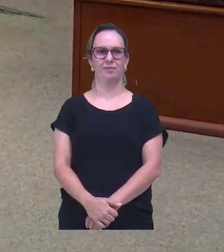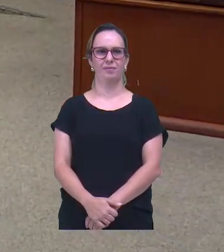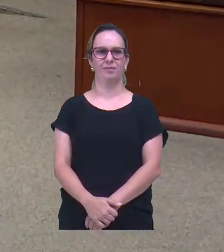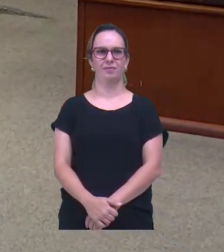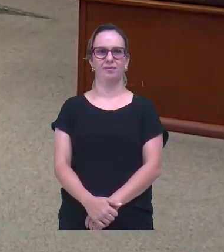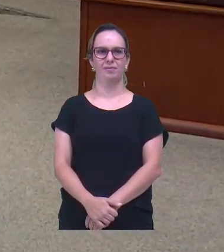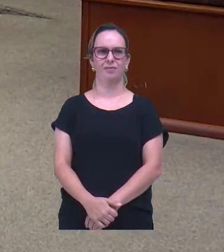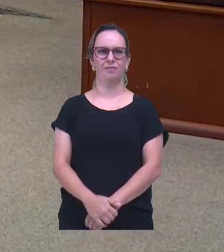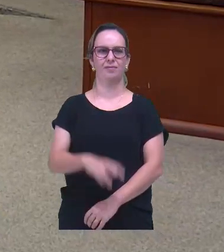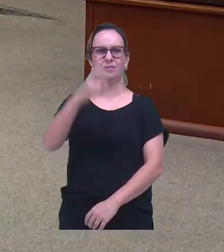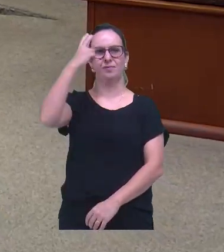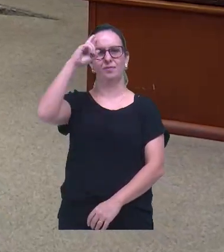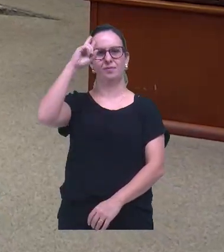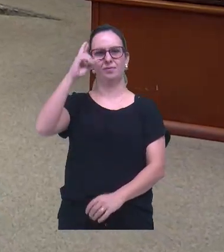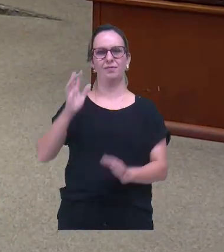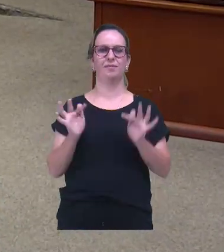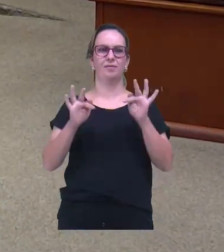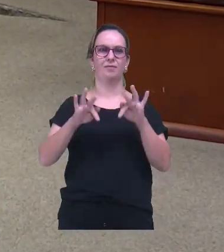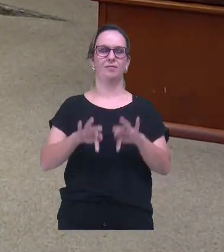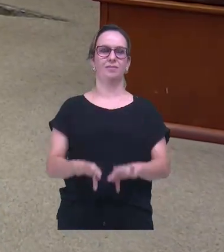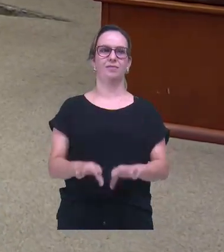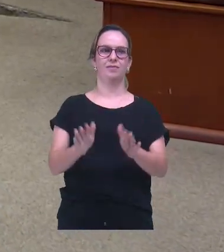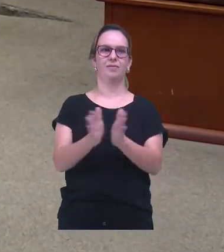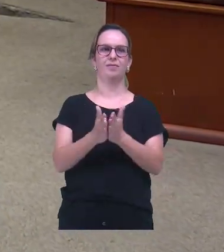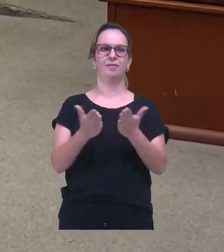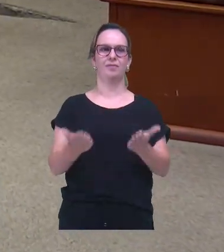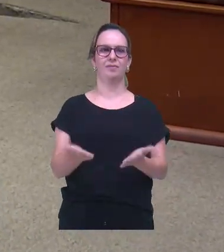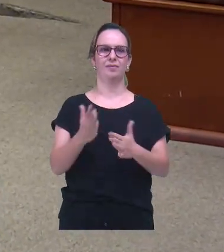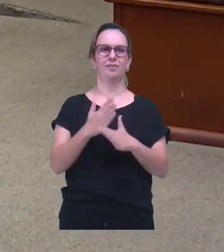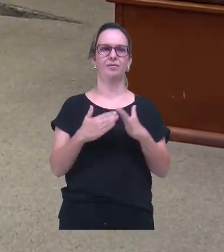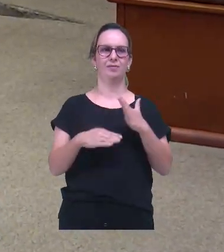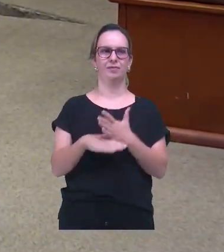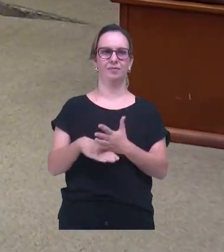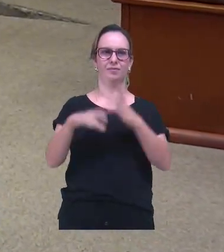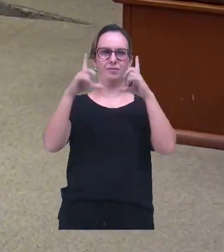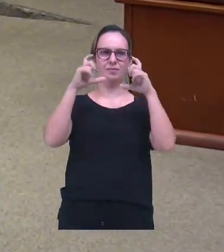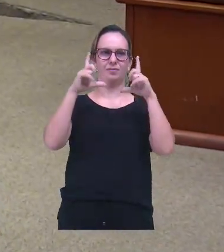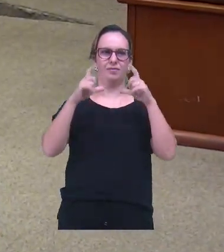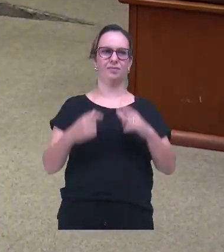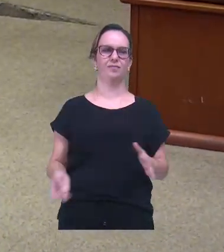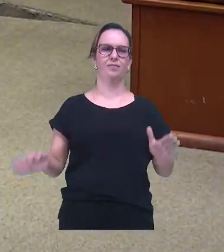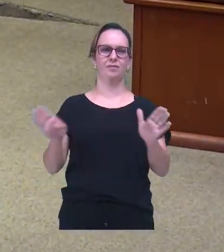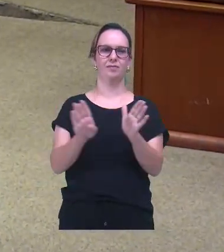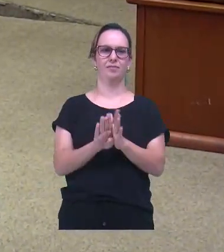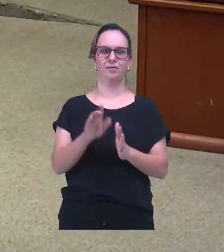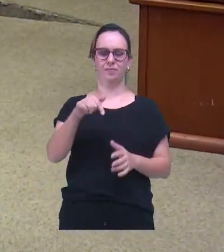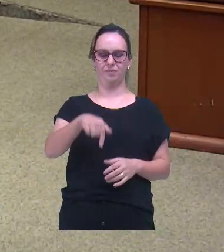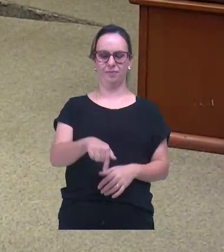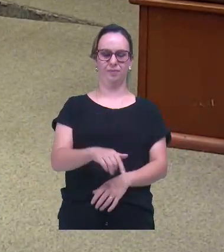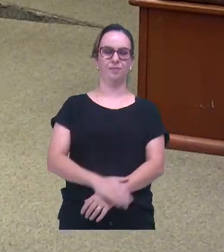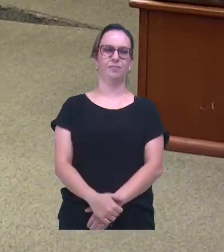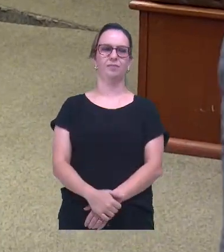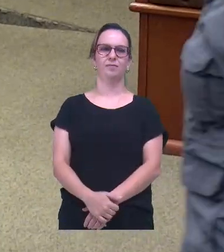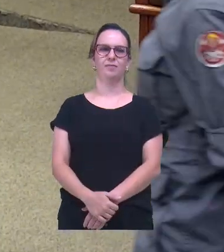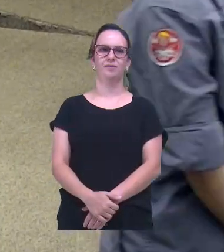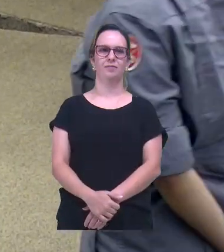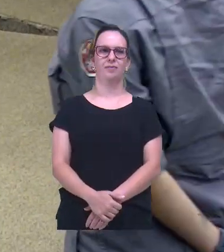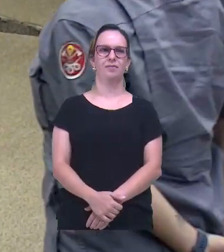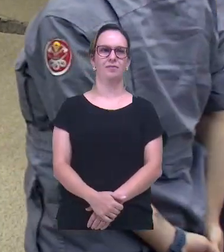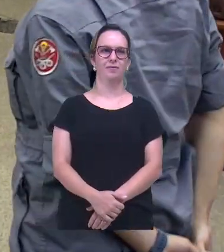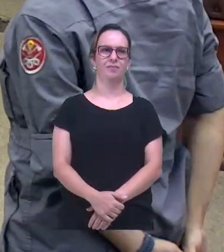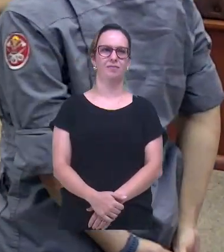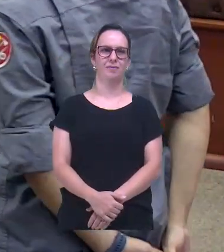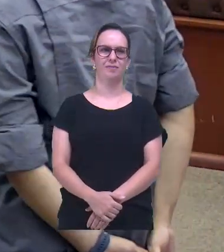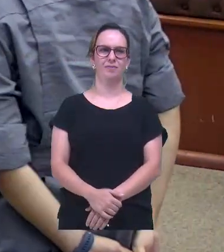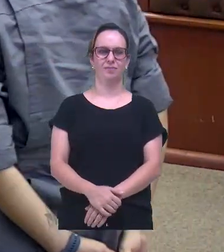Lembrar que logo no final a gente vai abrir para todos tirarem foto aqui no local. Podemos retornar aos